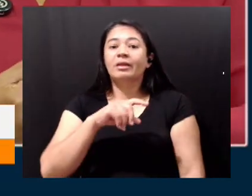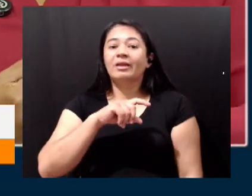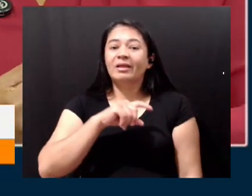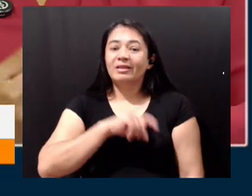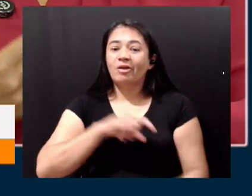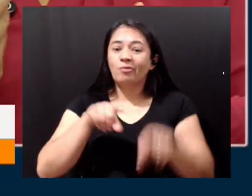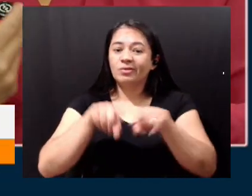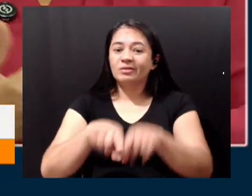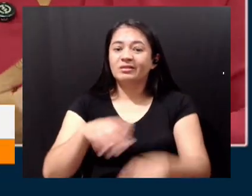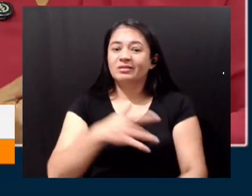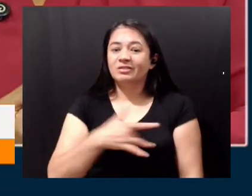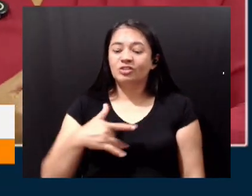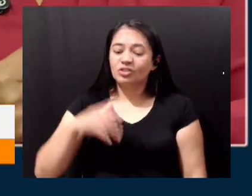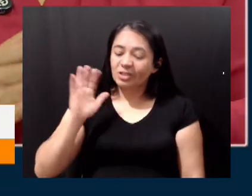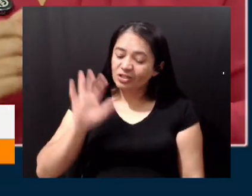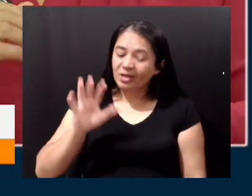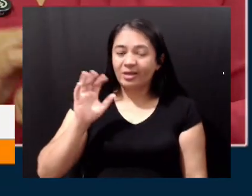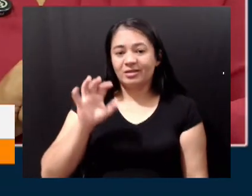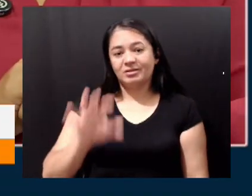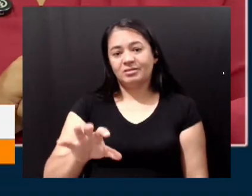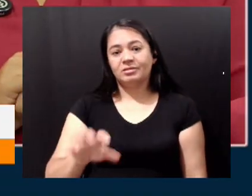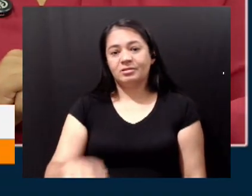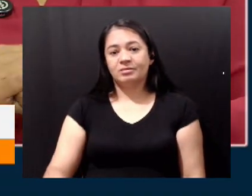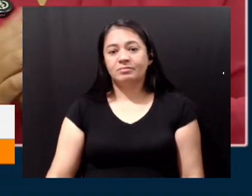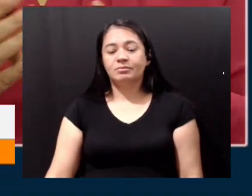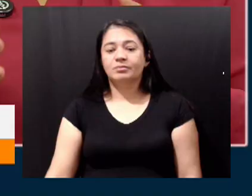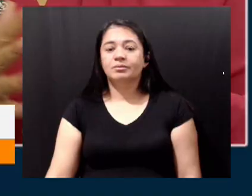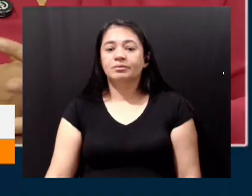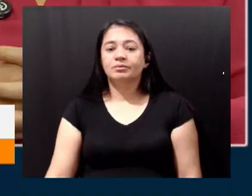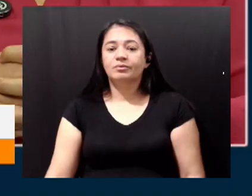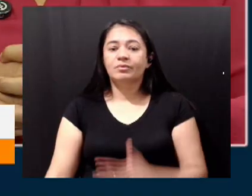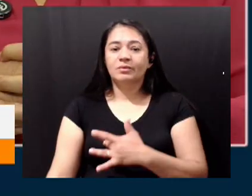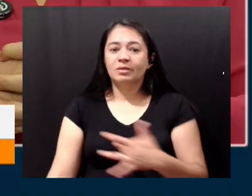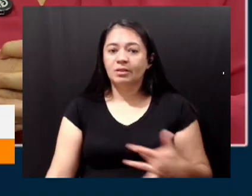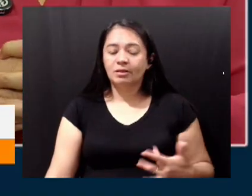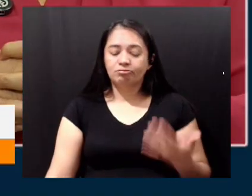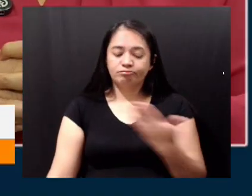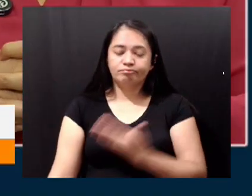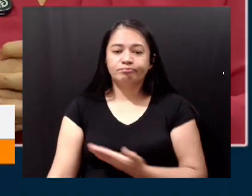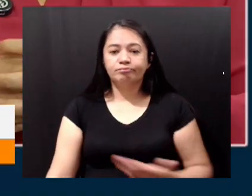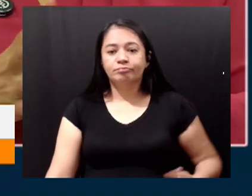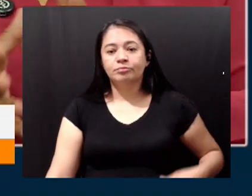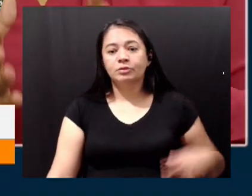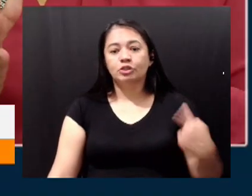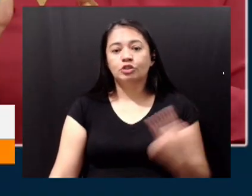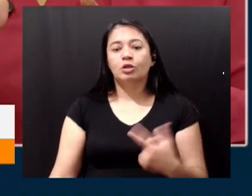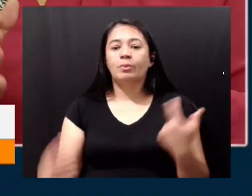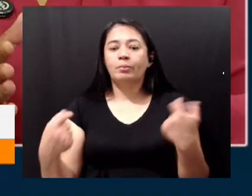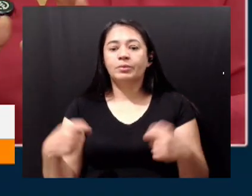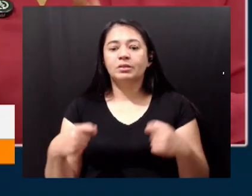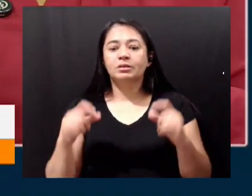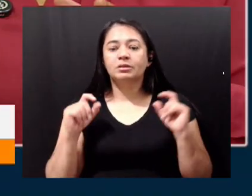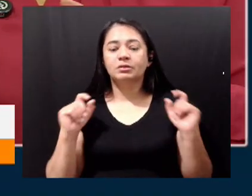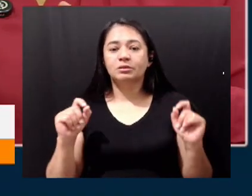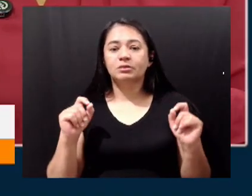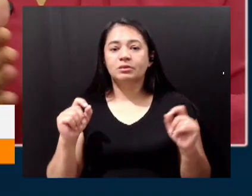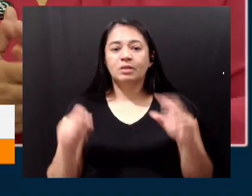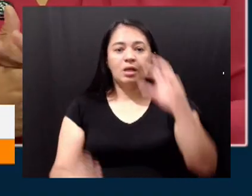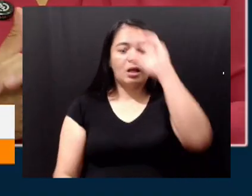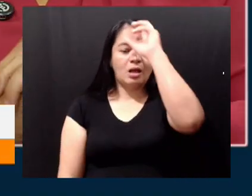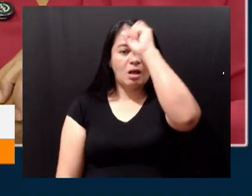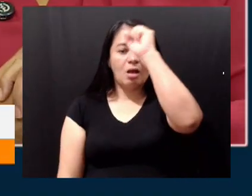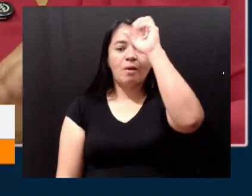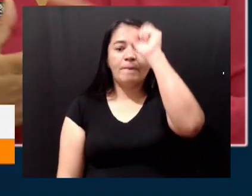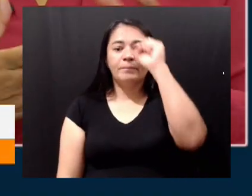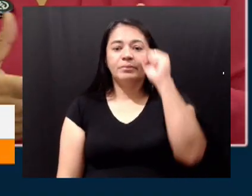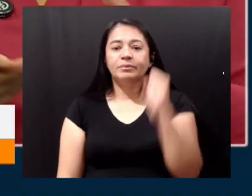nessa situação. Então é uma questão sim de saúde pública e a gente precisa, aprender, né, aprender a dosar